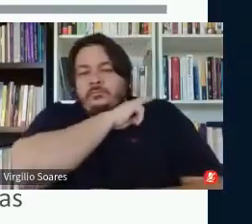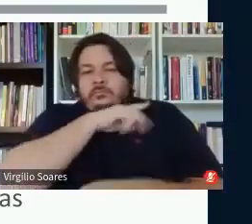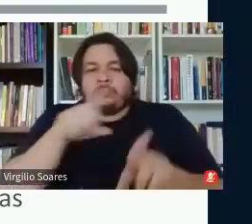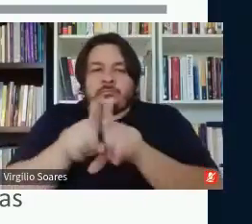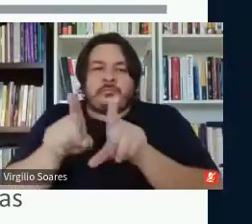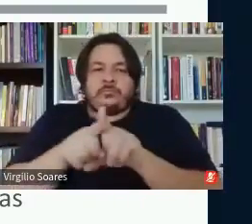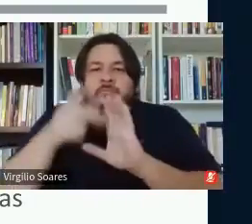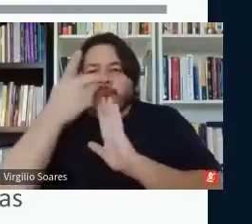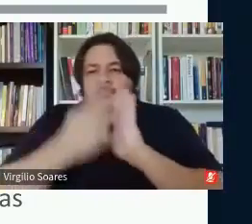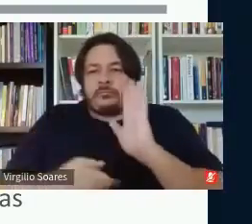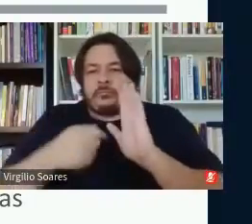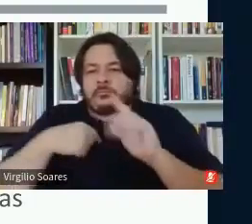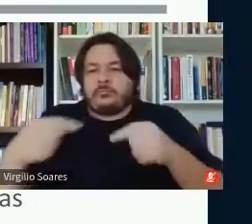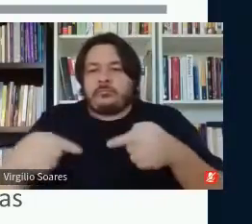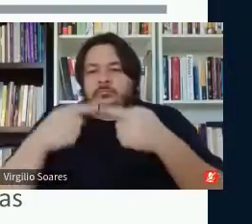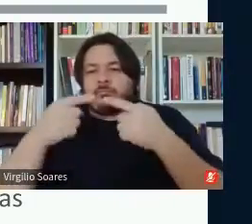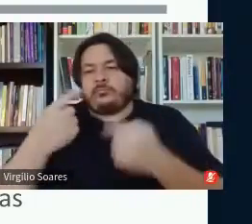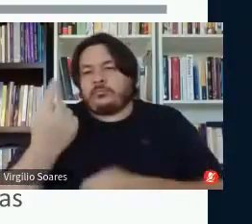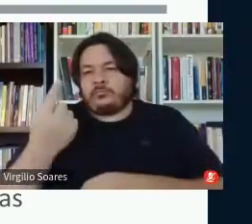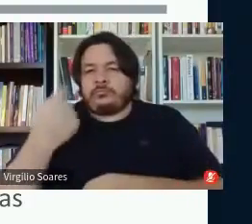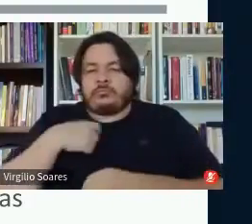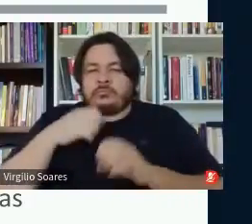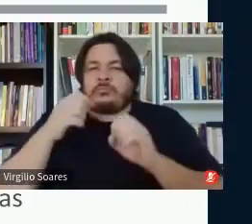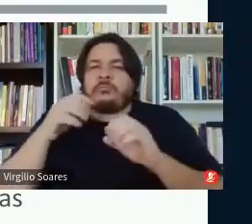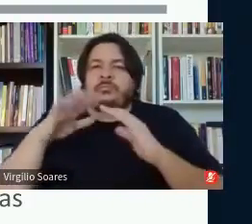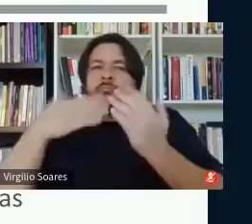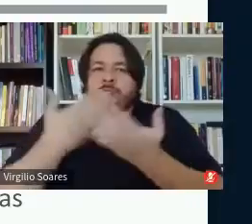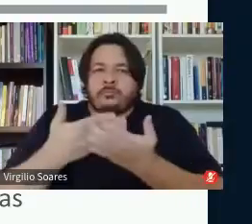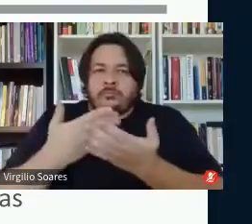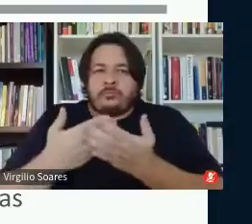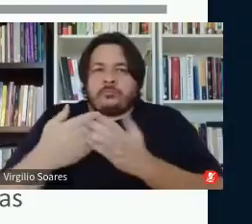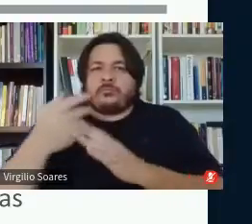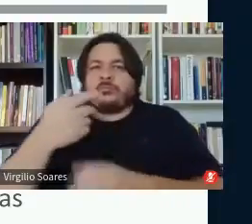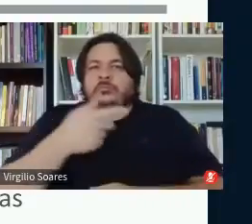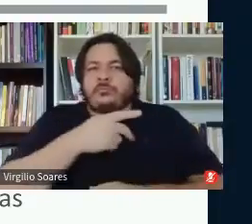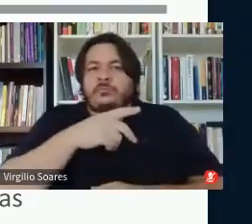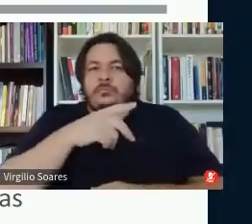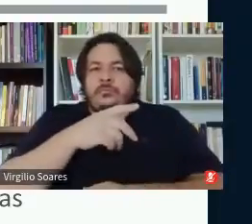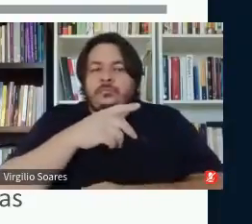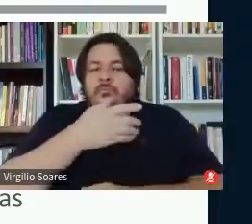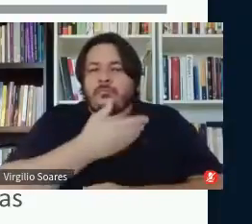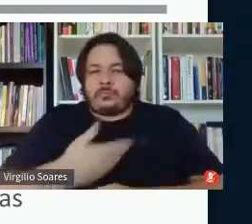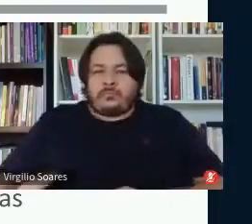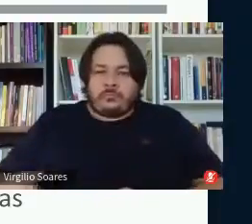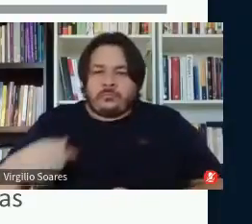projeto envolve uma dessas públicas de ensino localizado em Taguatinga.